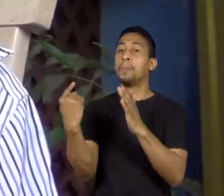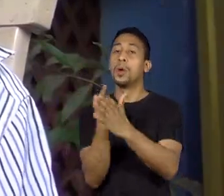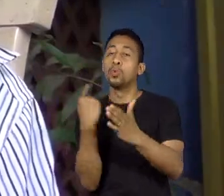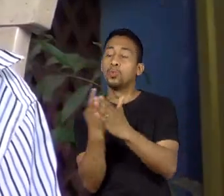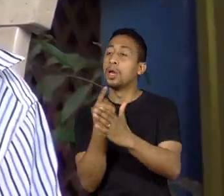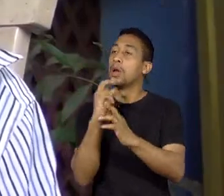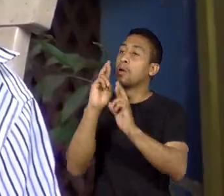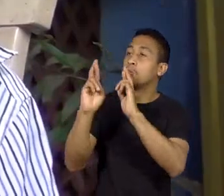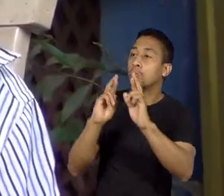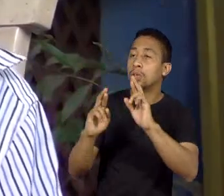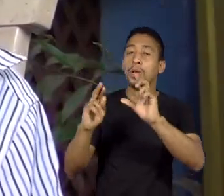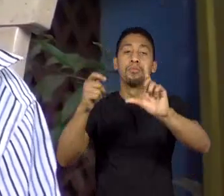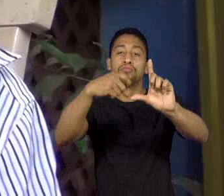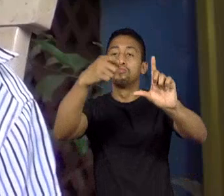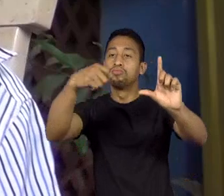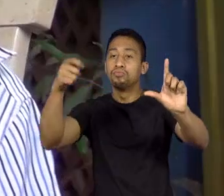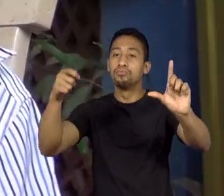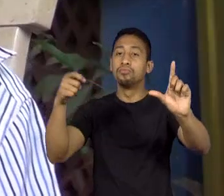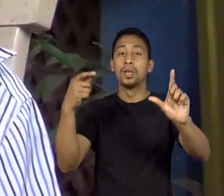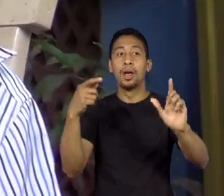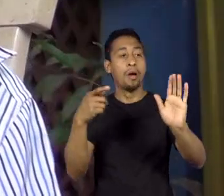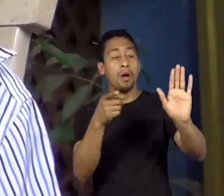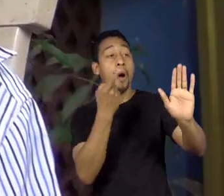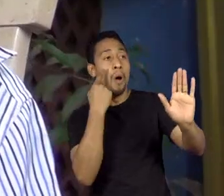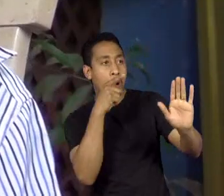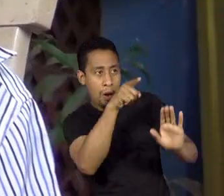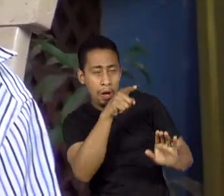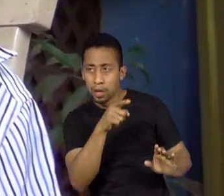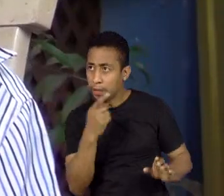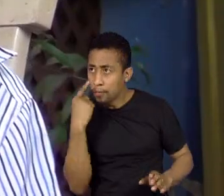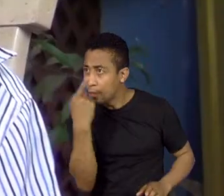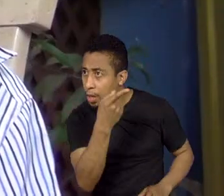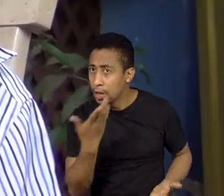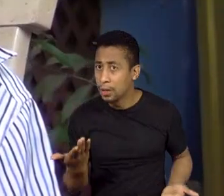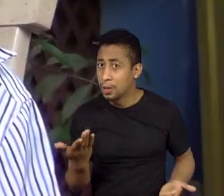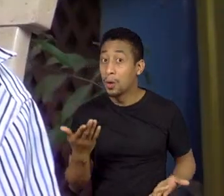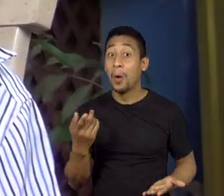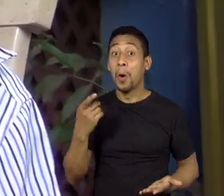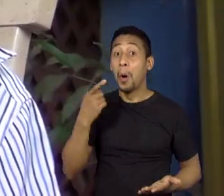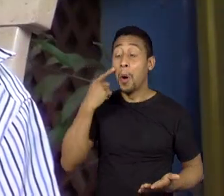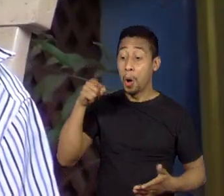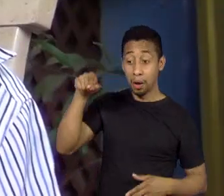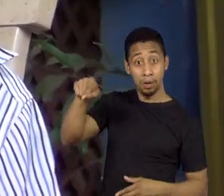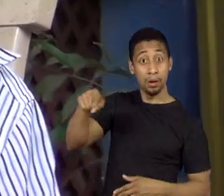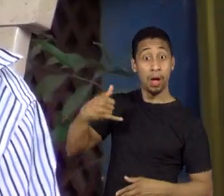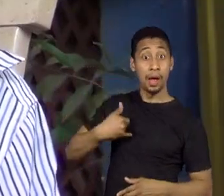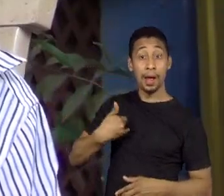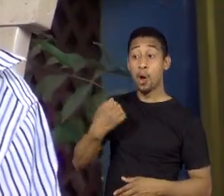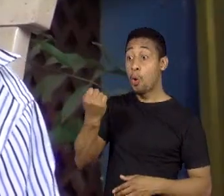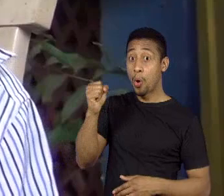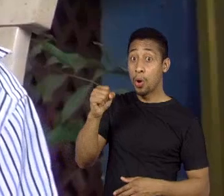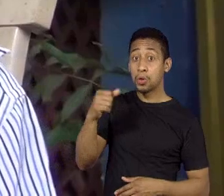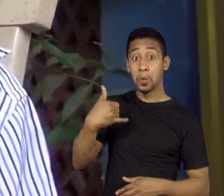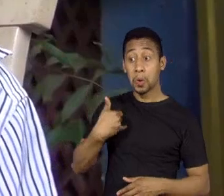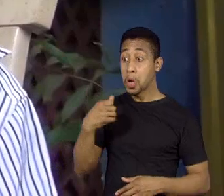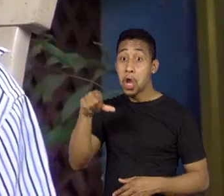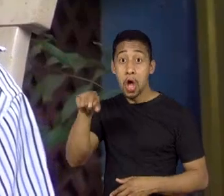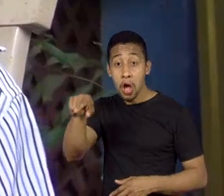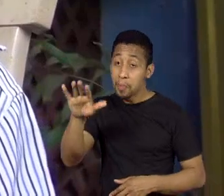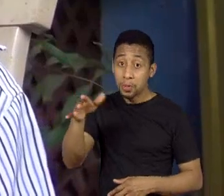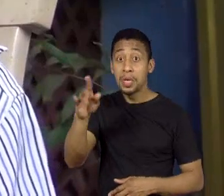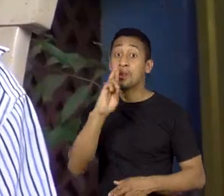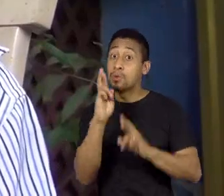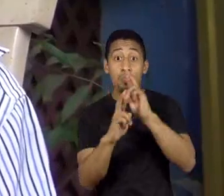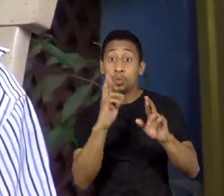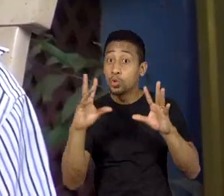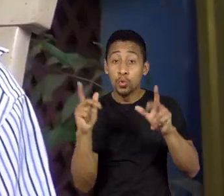dizer, responde. Está vendo? Ele tem 8, 9 anos e ele responde, vocês não estudam, não sei o quê.